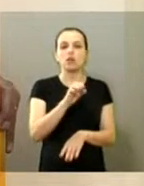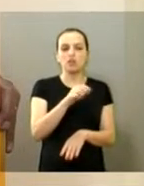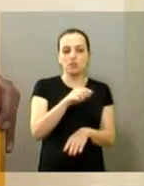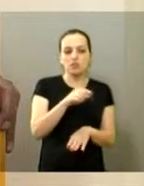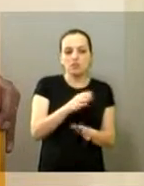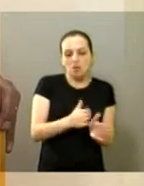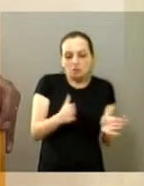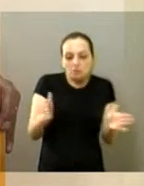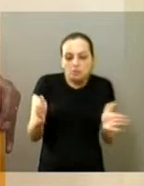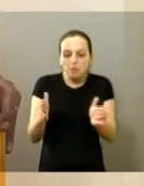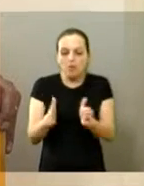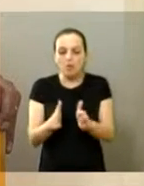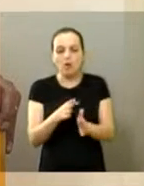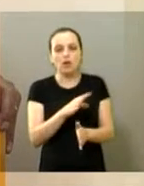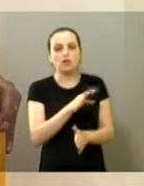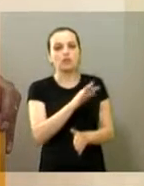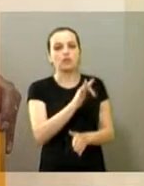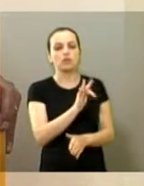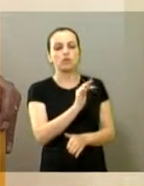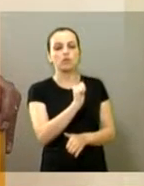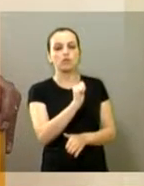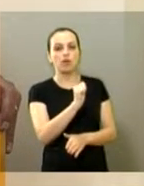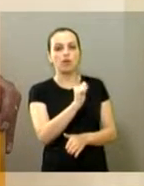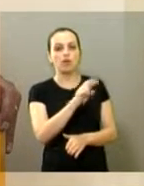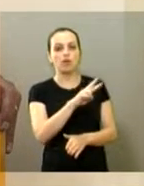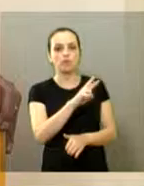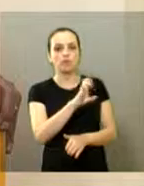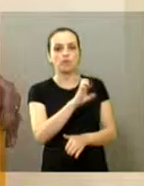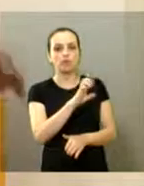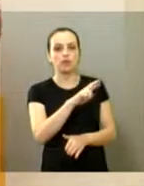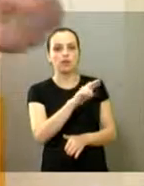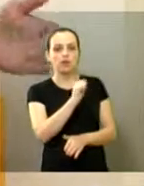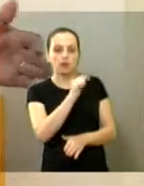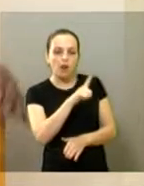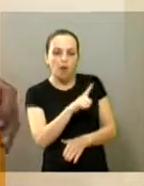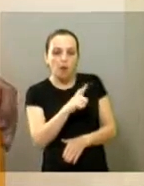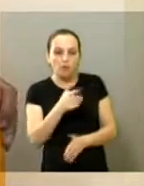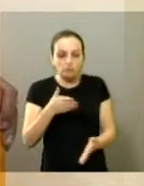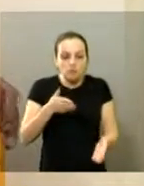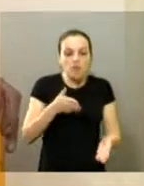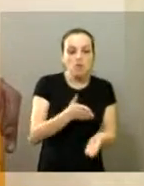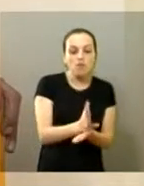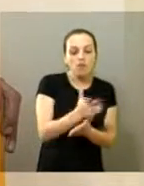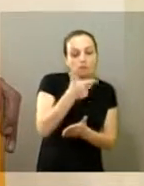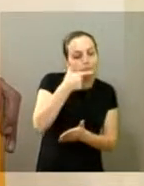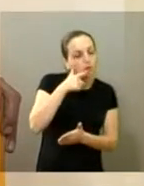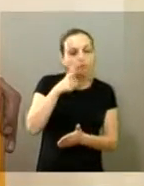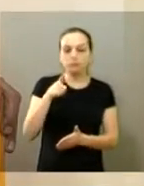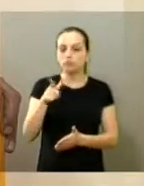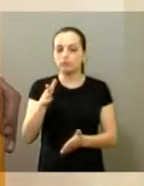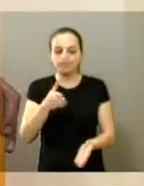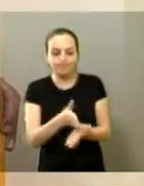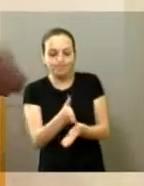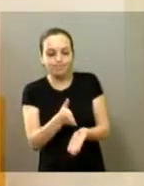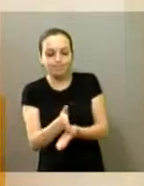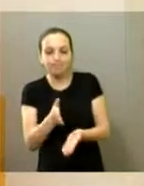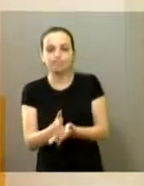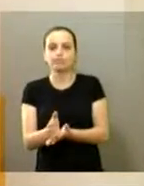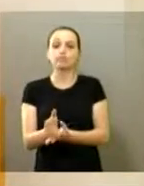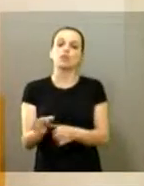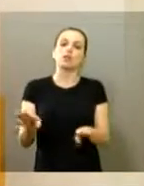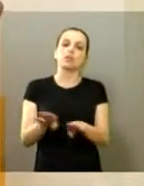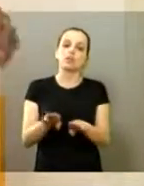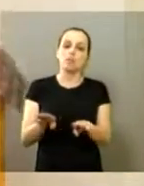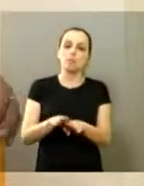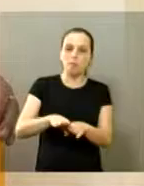dizer, horário de pico ali, quem vem não consegue entrar. E na Francisco Eugênio Malamã, que também é